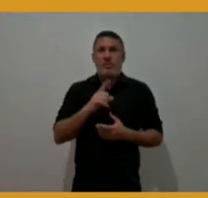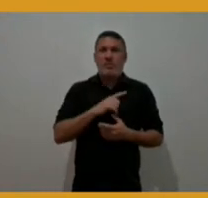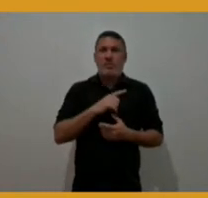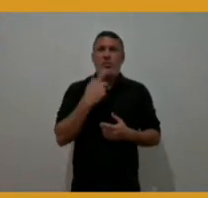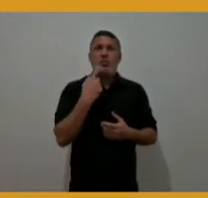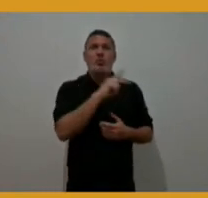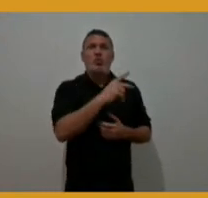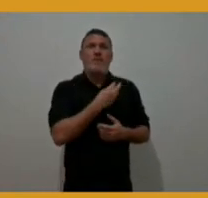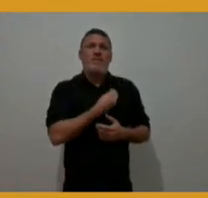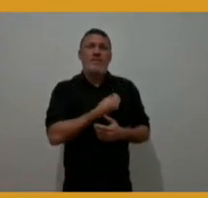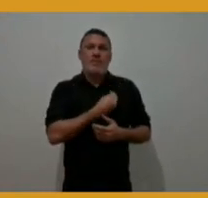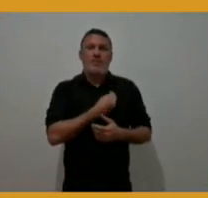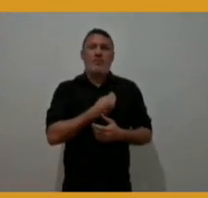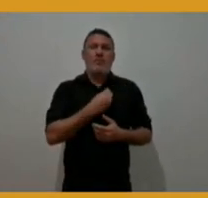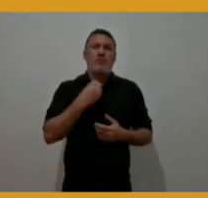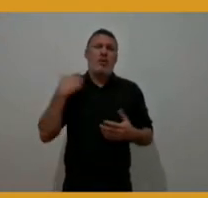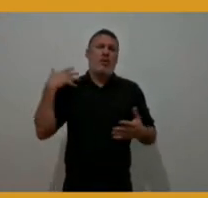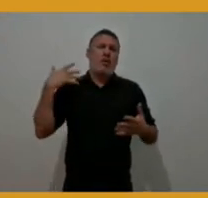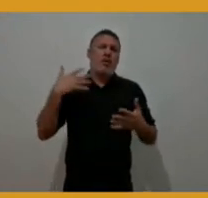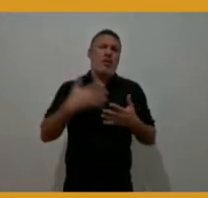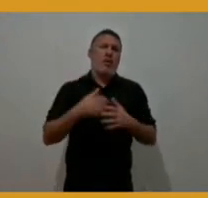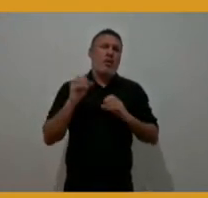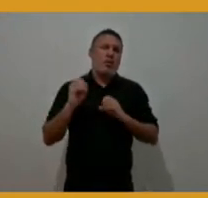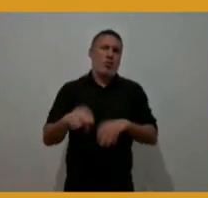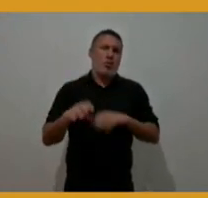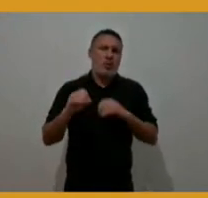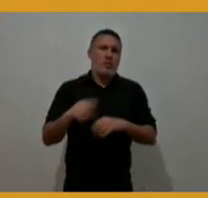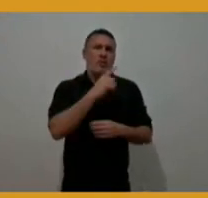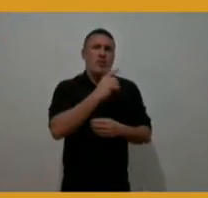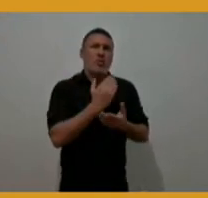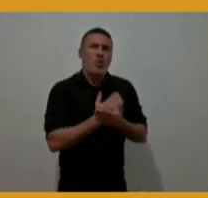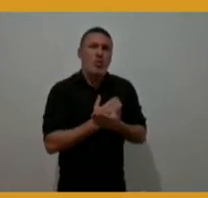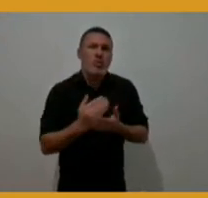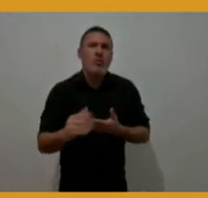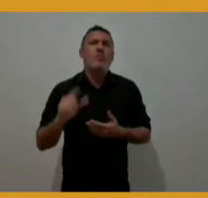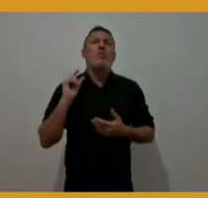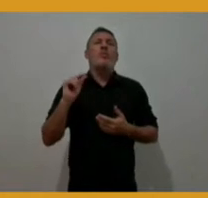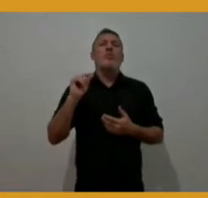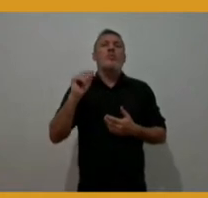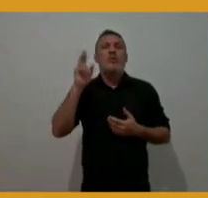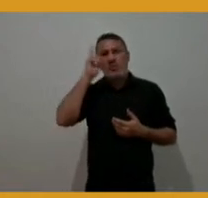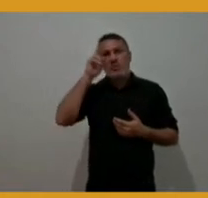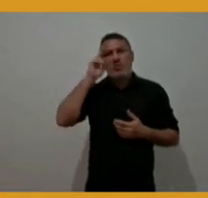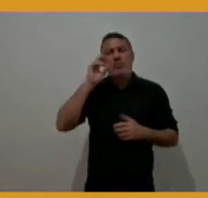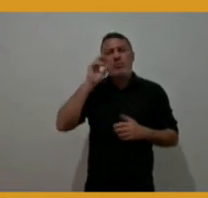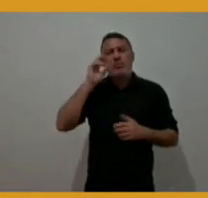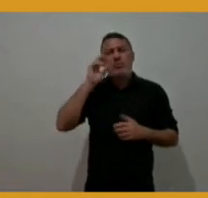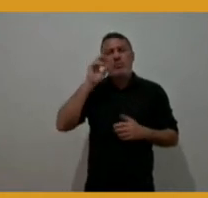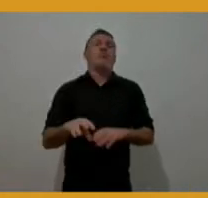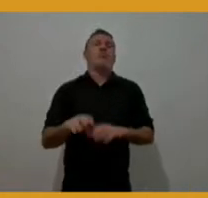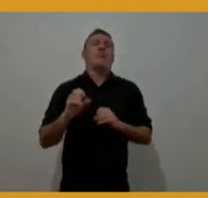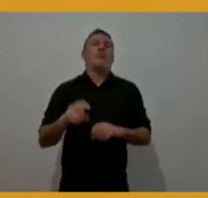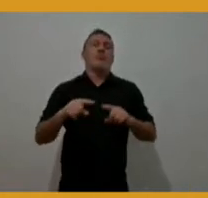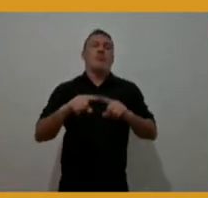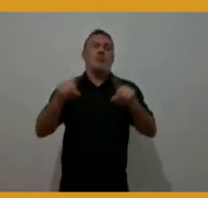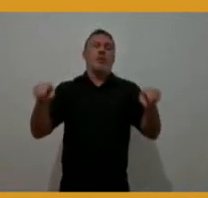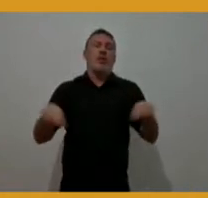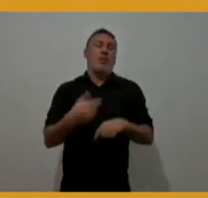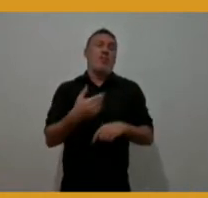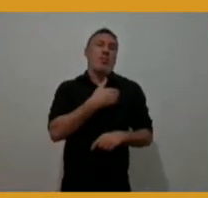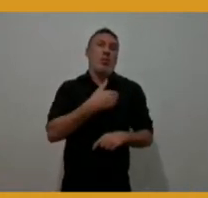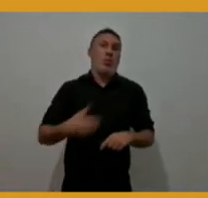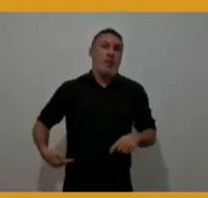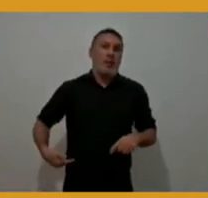educação. Iniciou sua carreira como regente de classe em uma escola pública e passou por várias outras instituições de ensino em